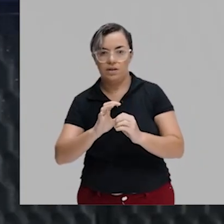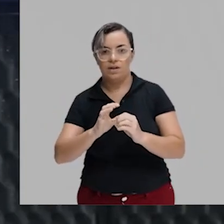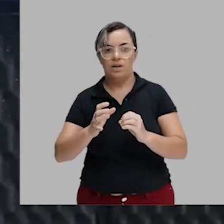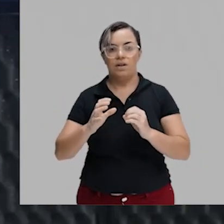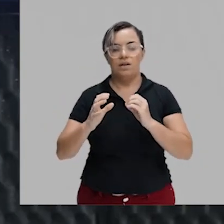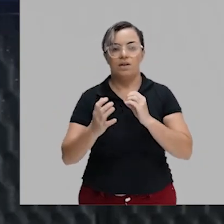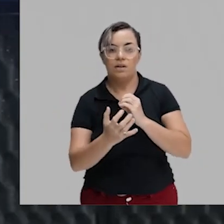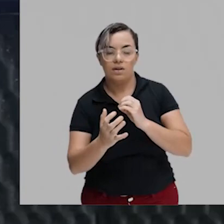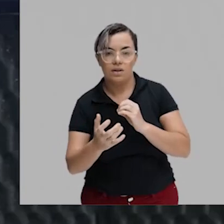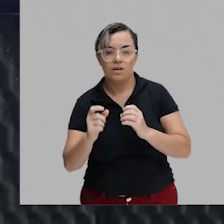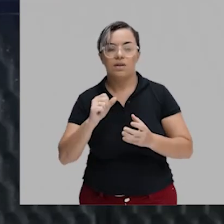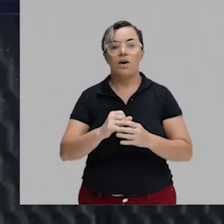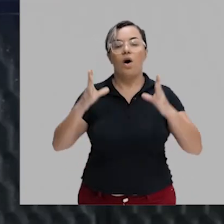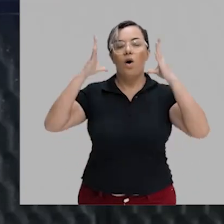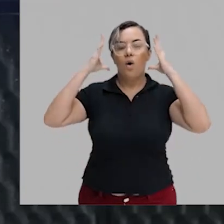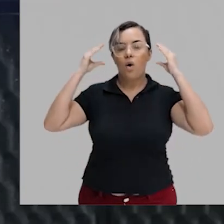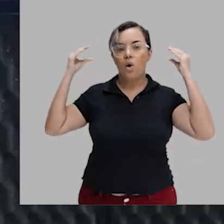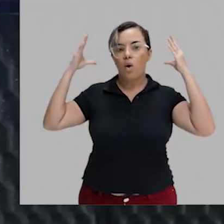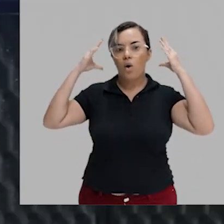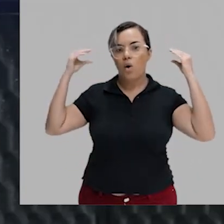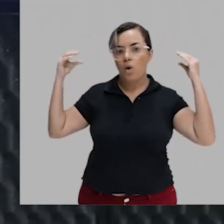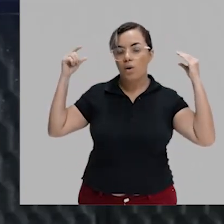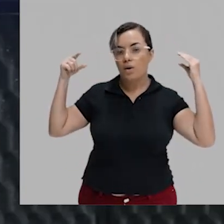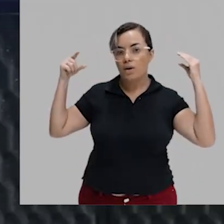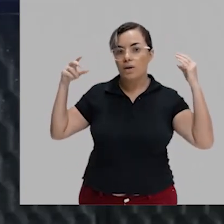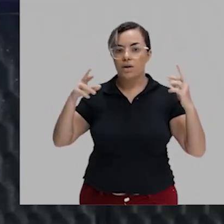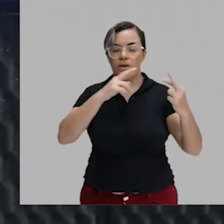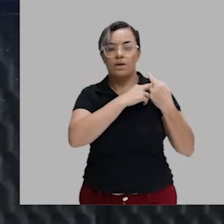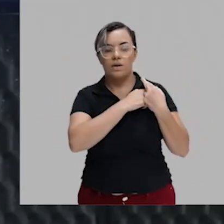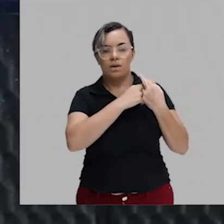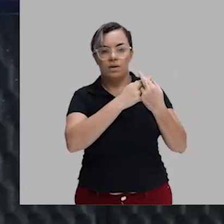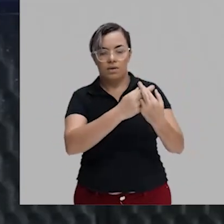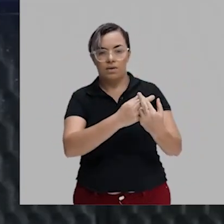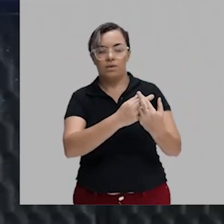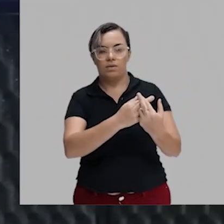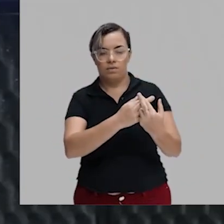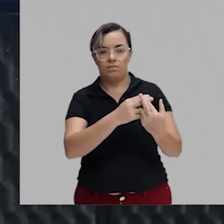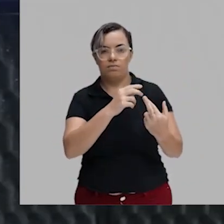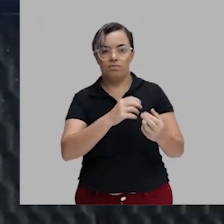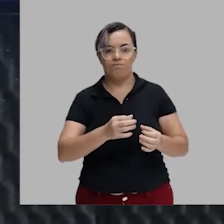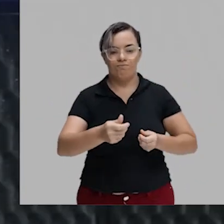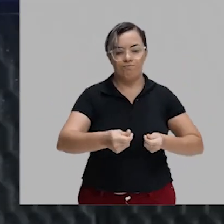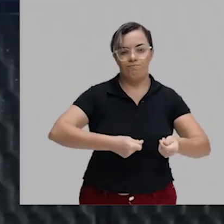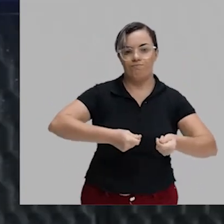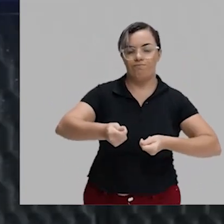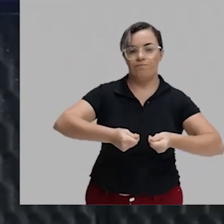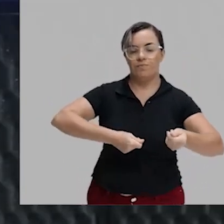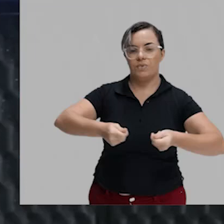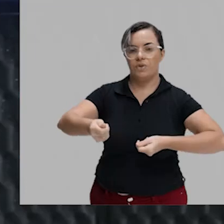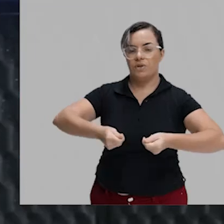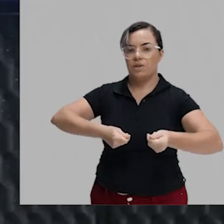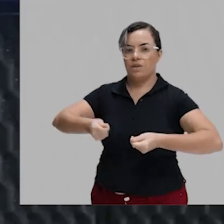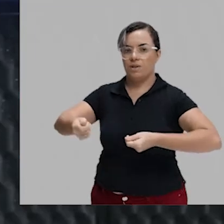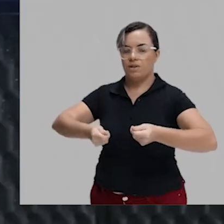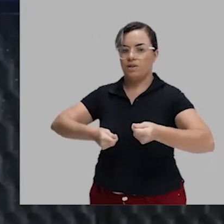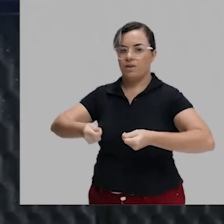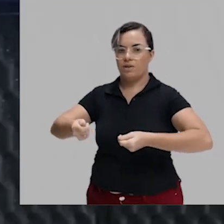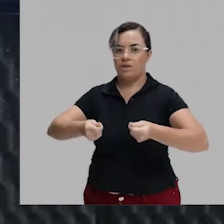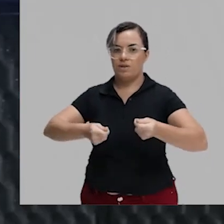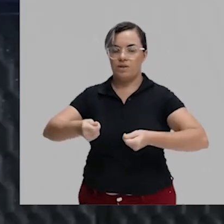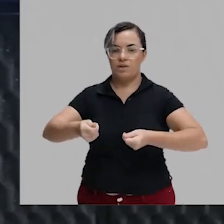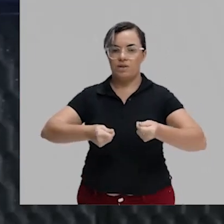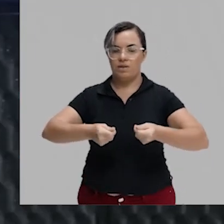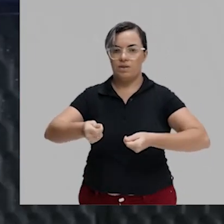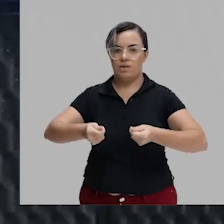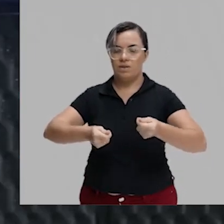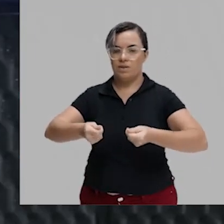Ocidentais holandesa, que vai ser responsável por controlar as invasões holandesas